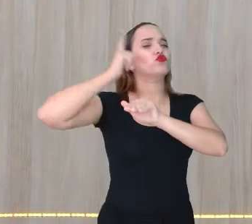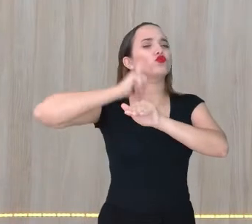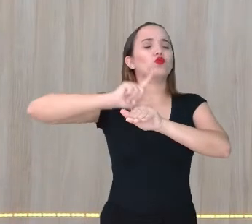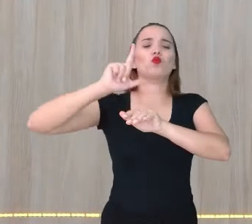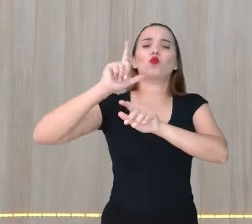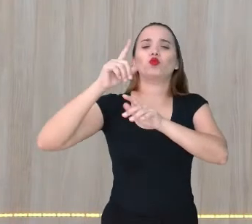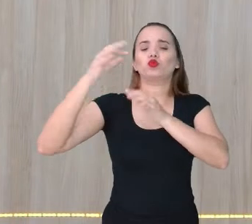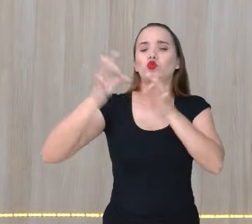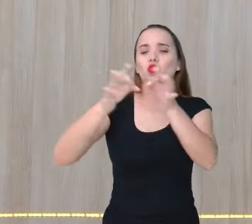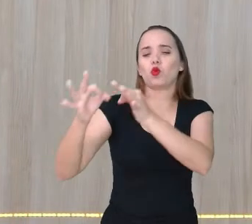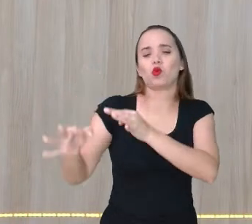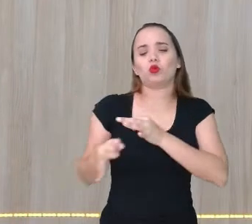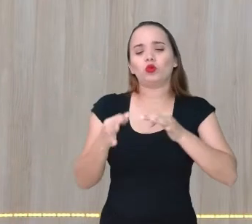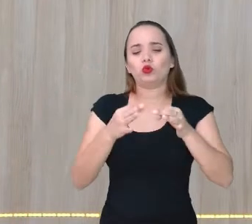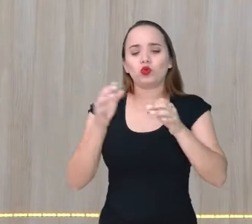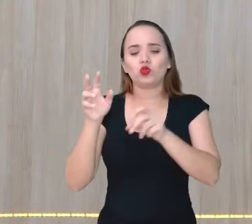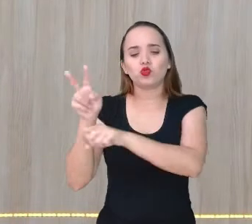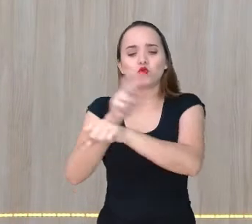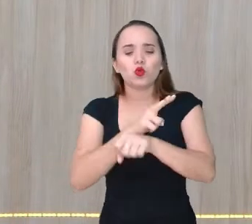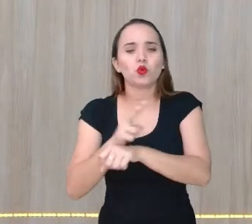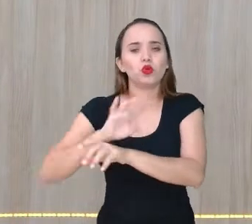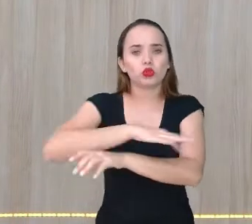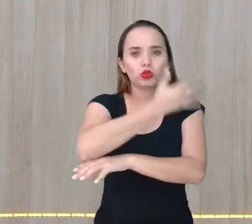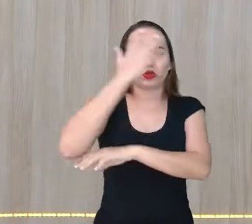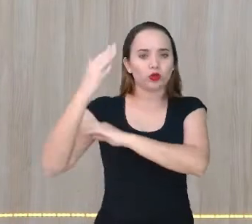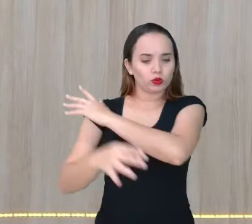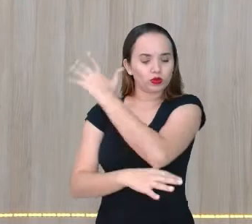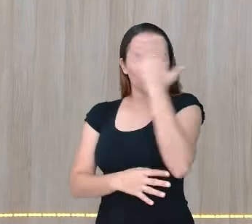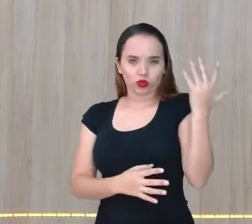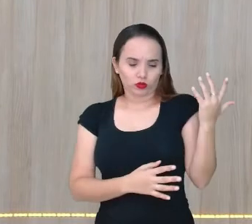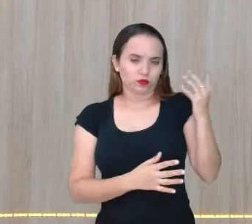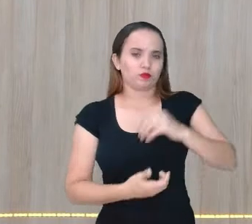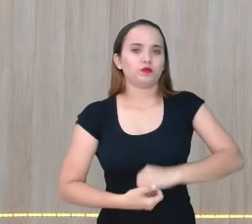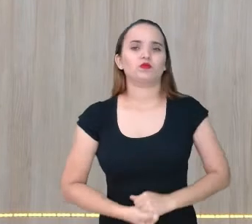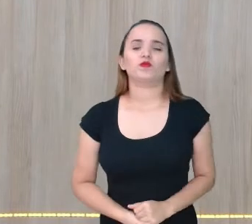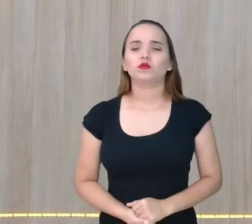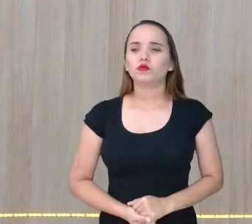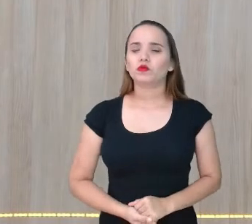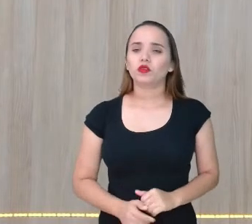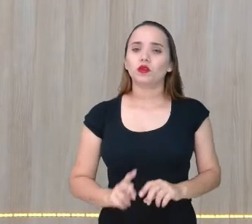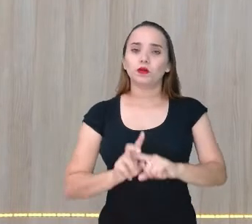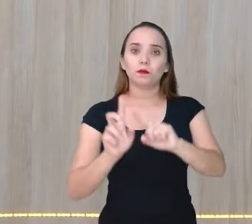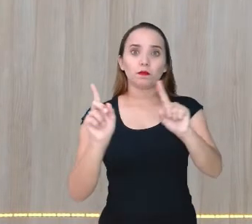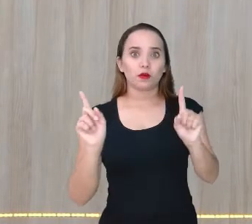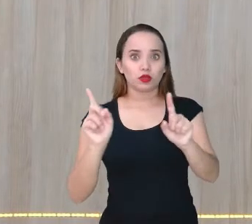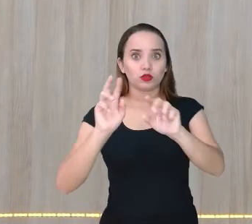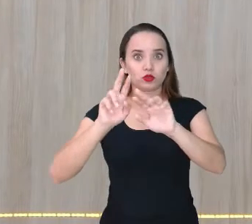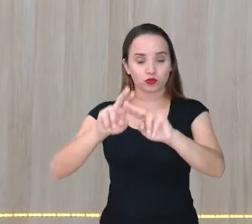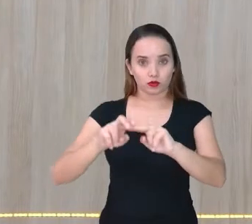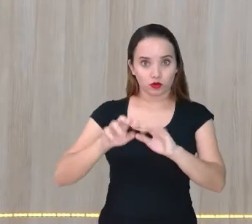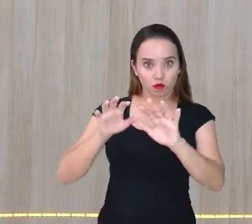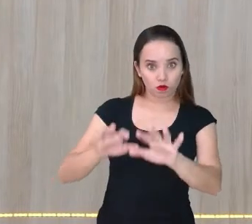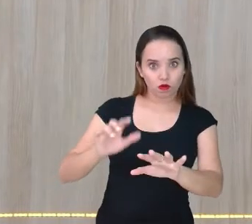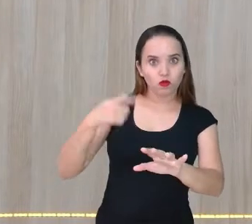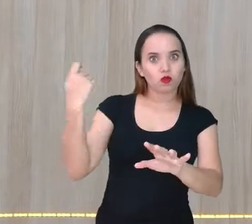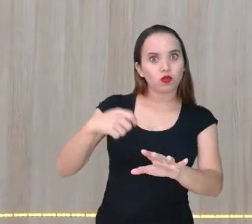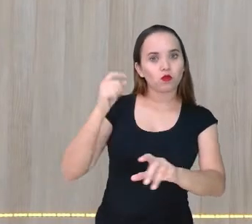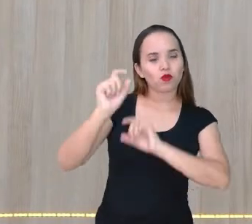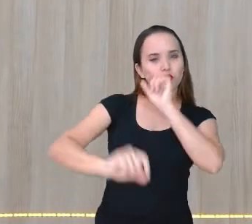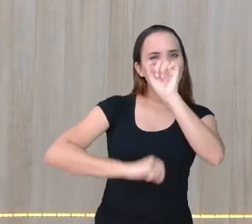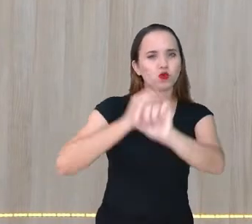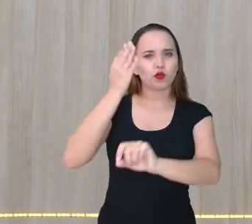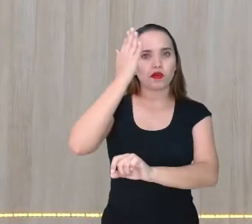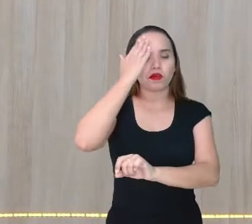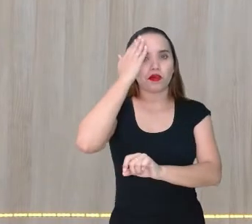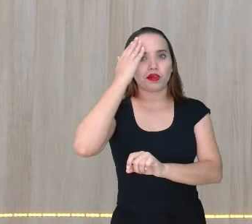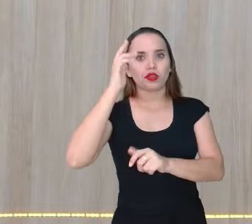Com a conservação do meio ambiente. Não uma relação destrutiva, mas para isso a gente precisa entender esses problemas que a